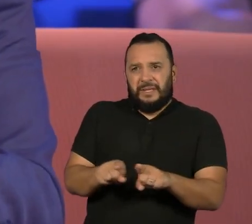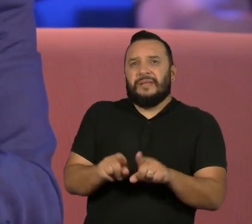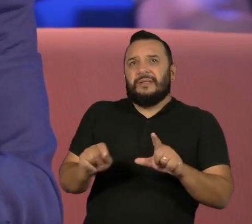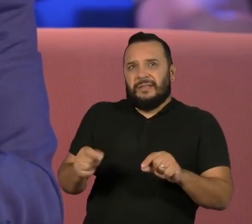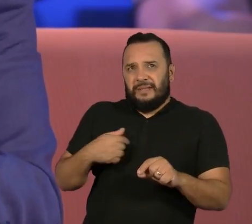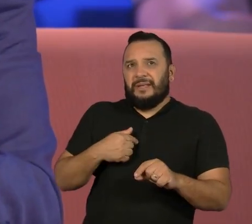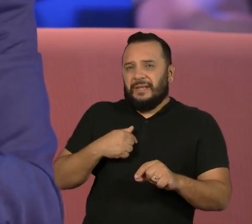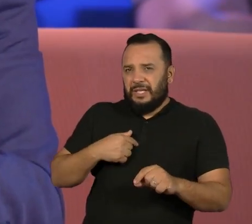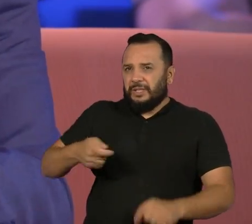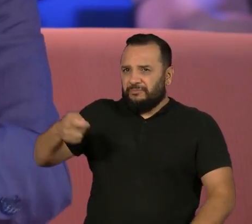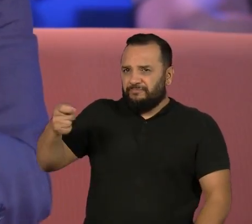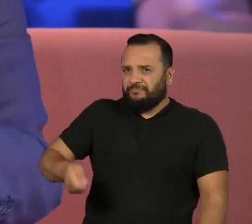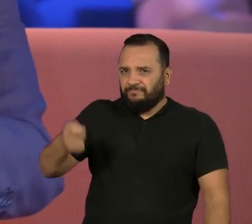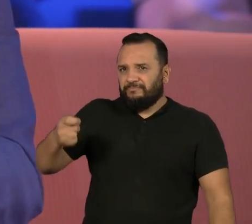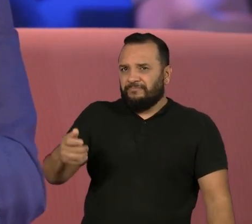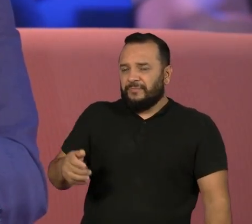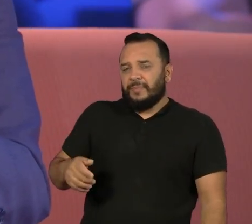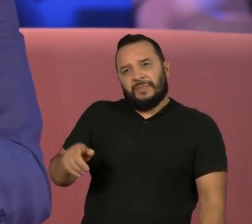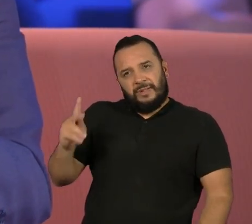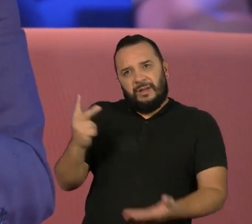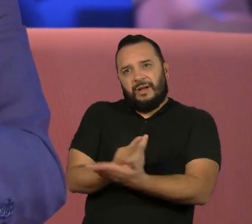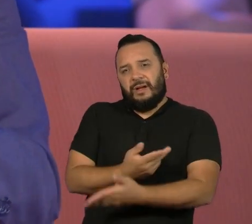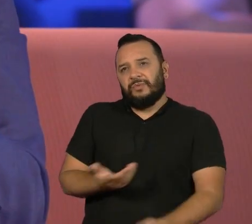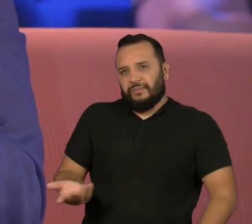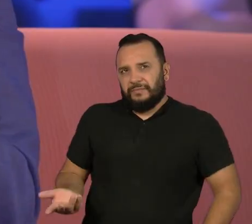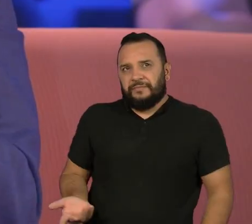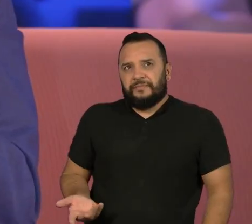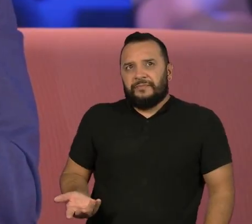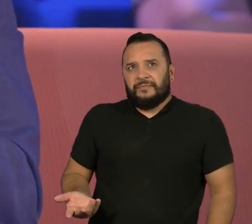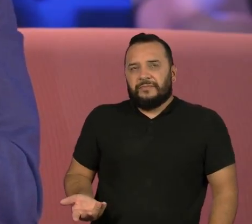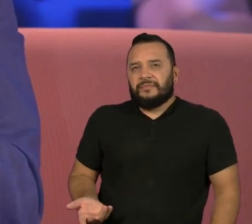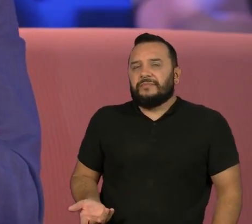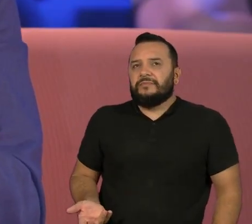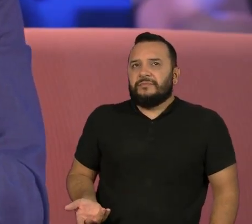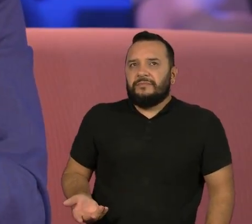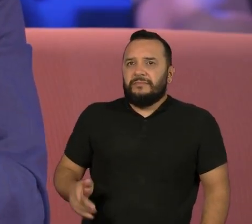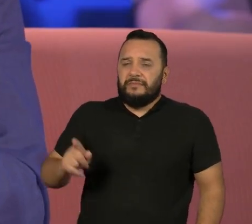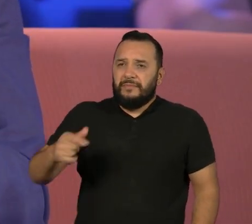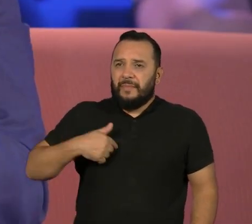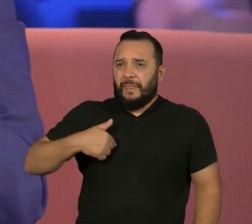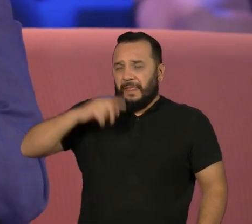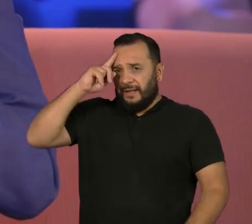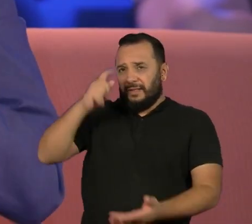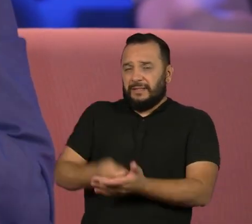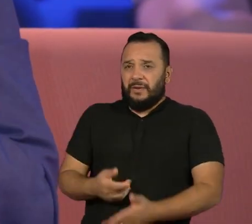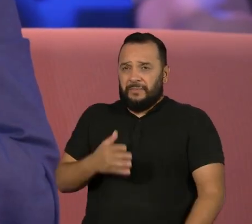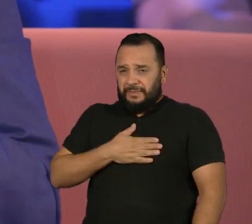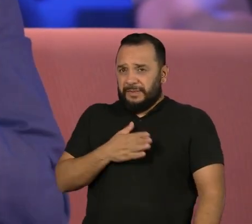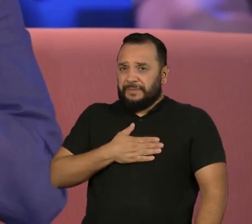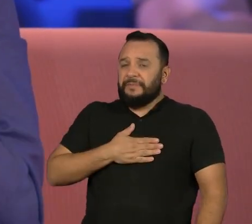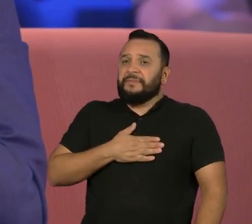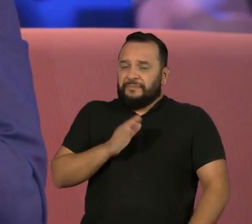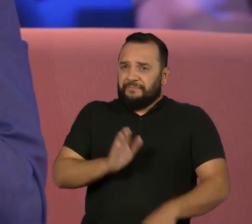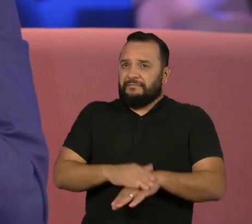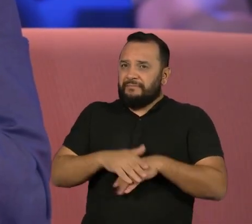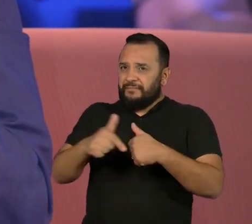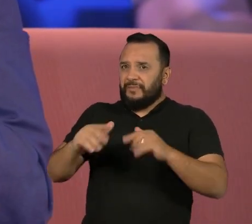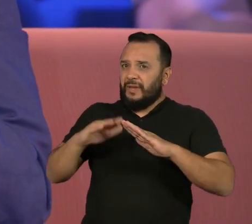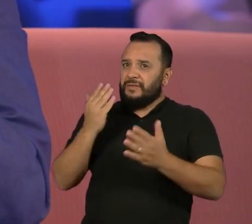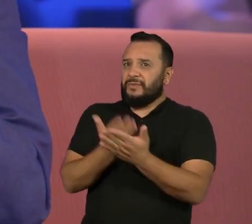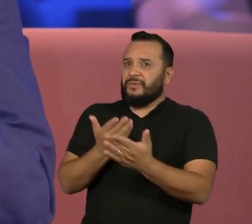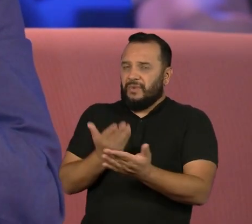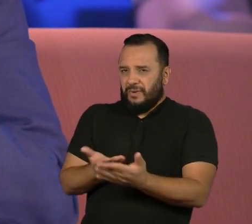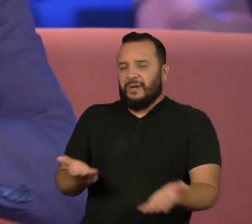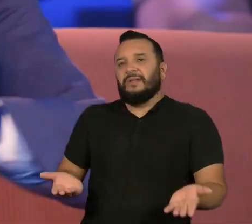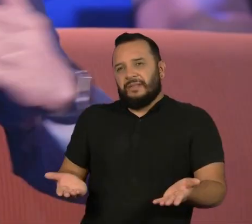certa firmeza, é que tem alguma coisa errada. E a gente precisa fazer com que as decisões que nós estamos tomando nas escolas,